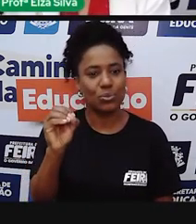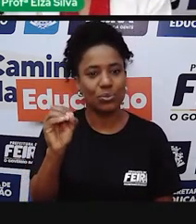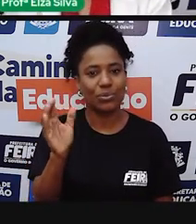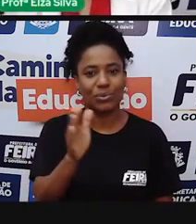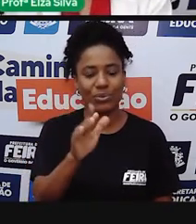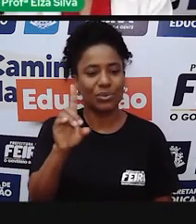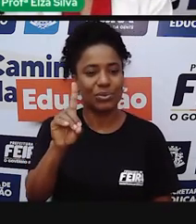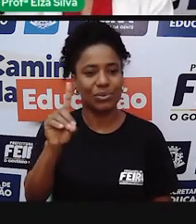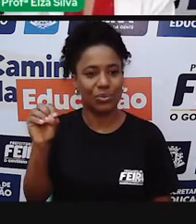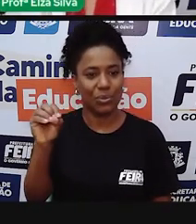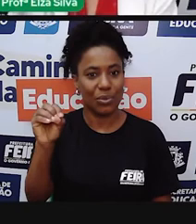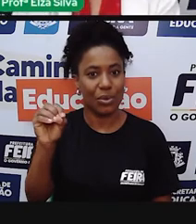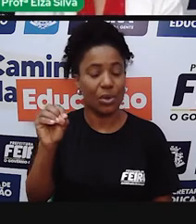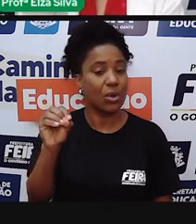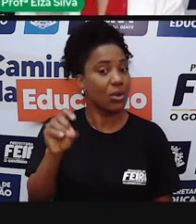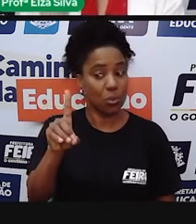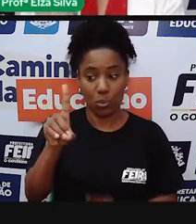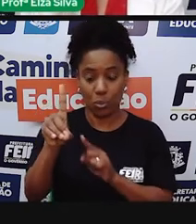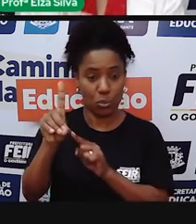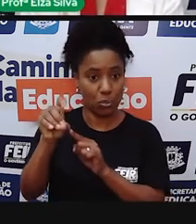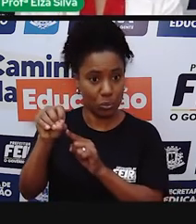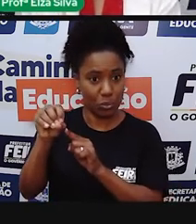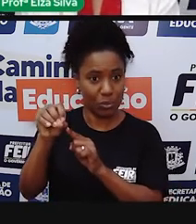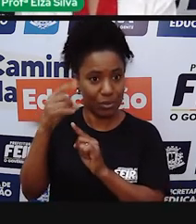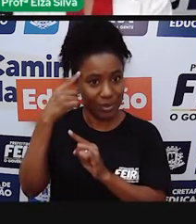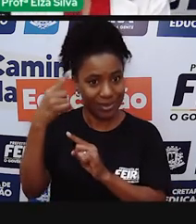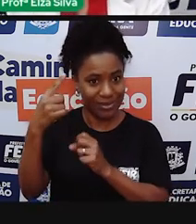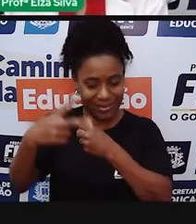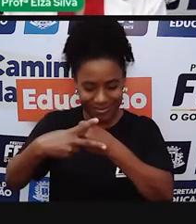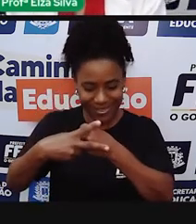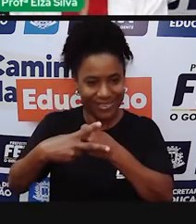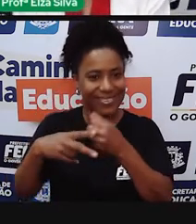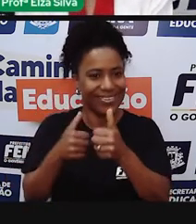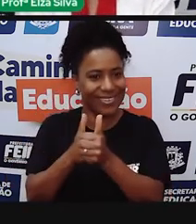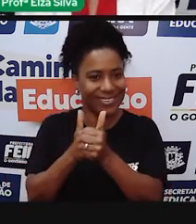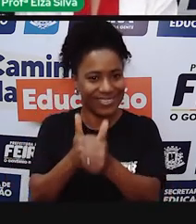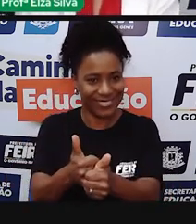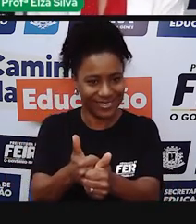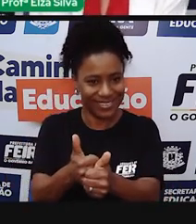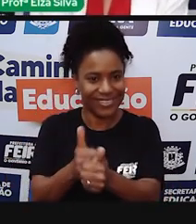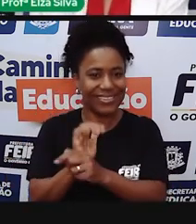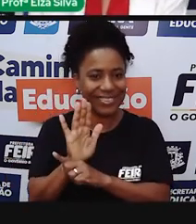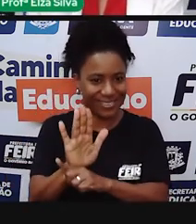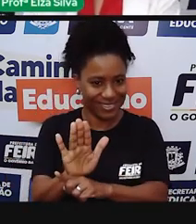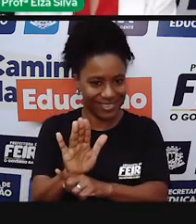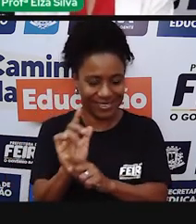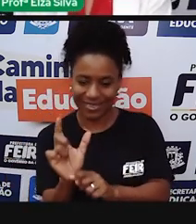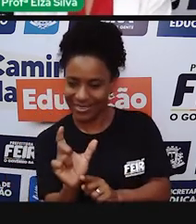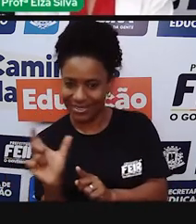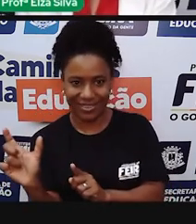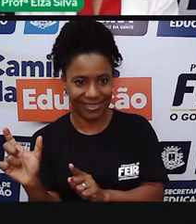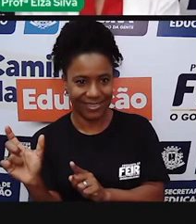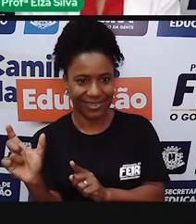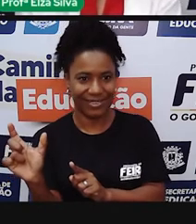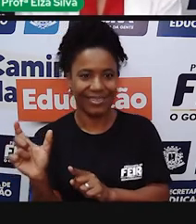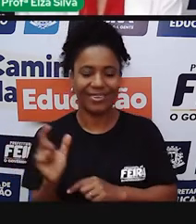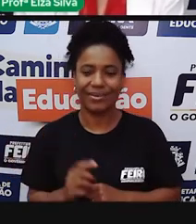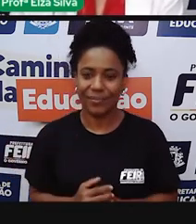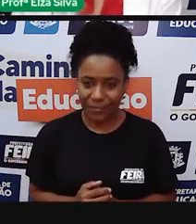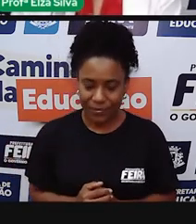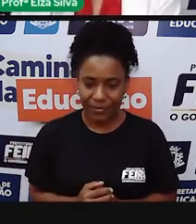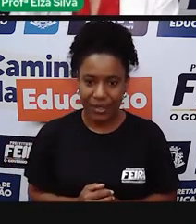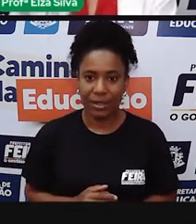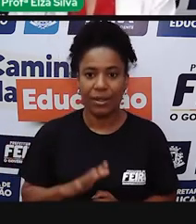verbo auxiliar. Mas, neste caso especificamente, ele é geralmente utilizado